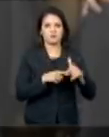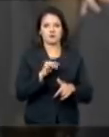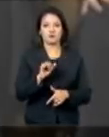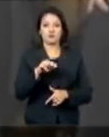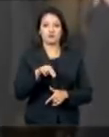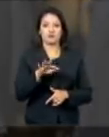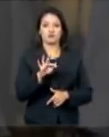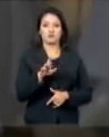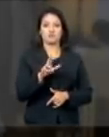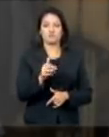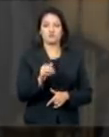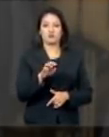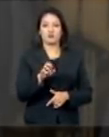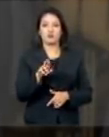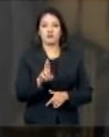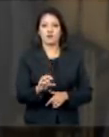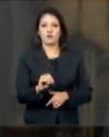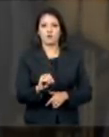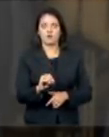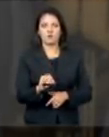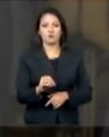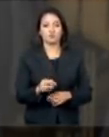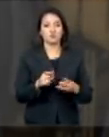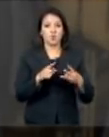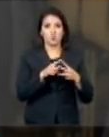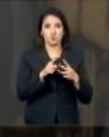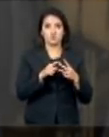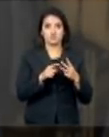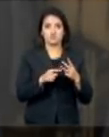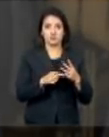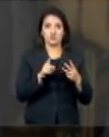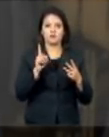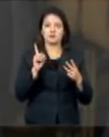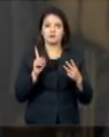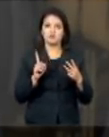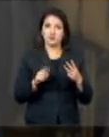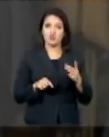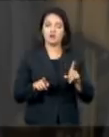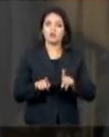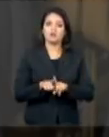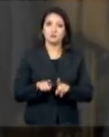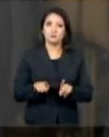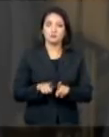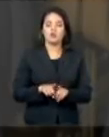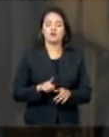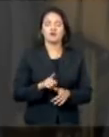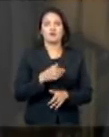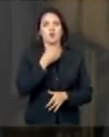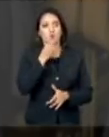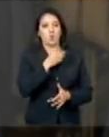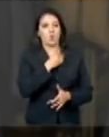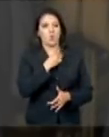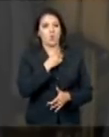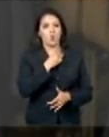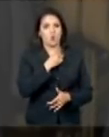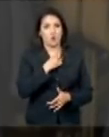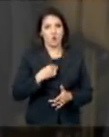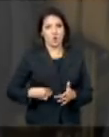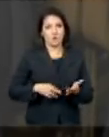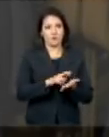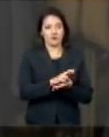esses três casos excellence ação da lava primorosa da relatoria do ministro gilmar mendes